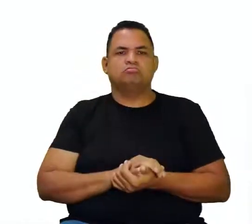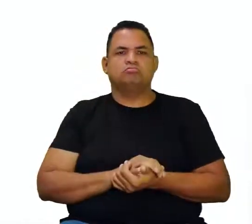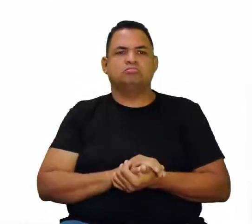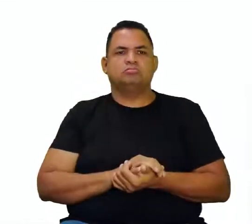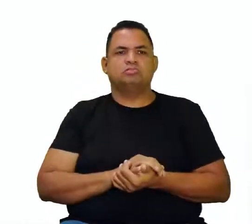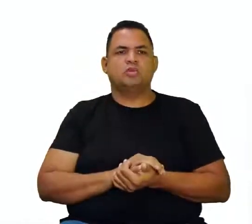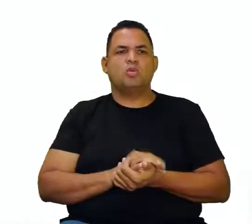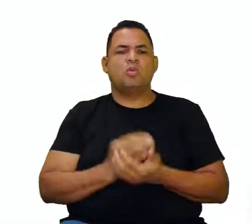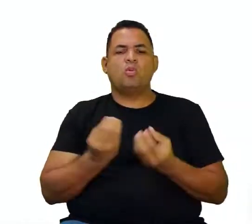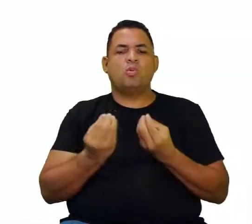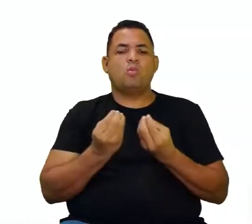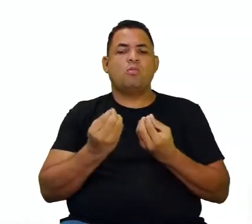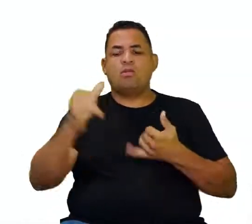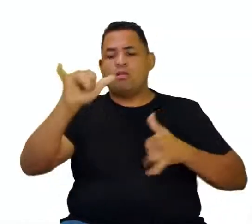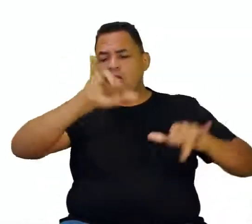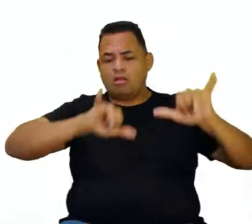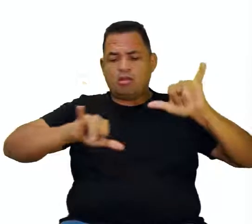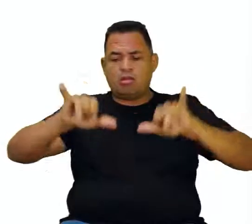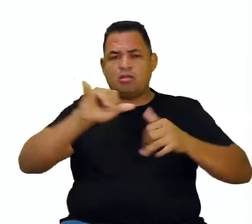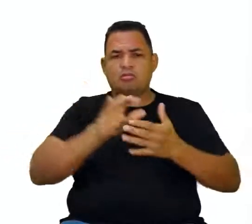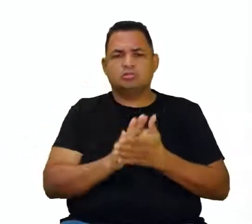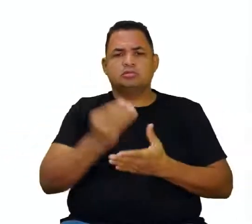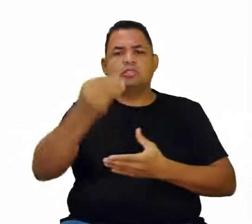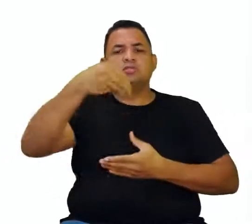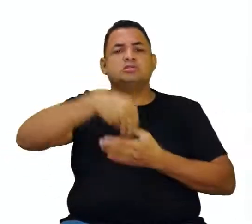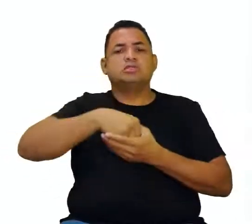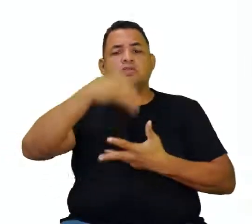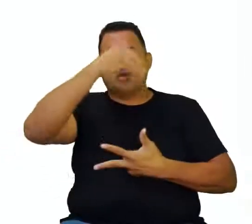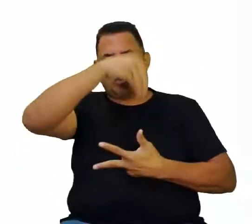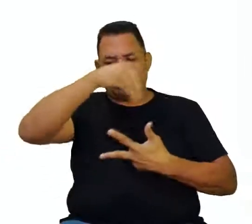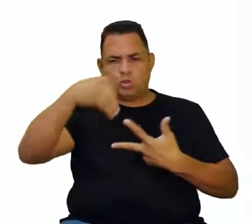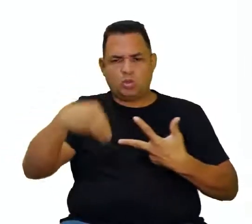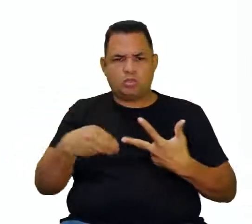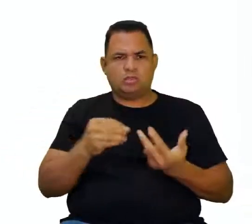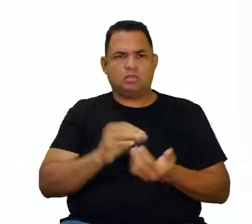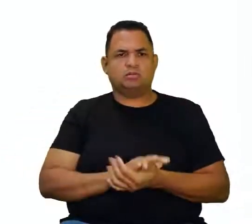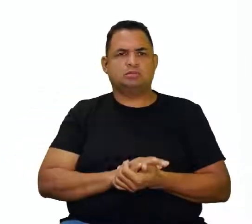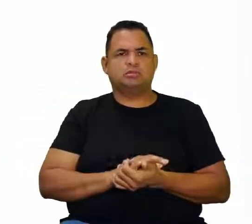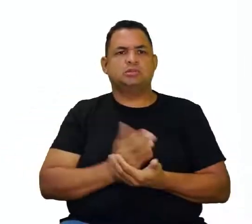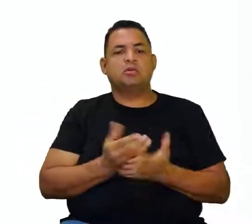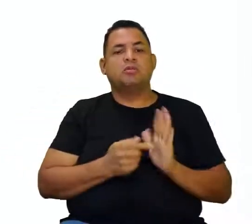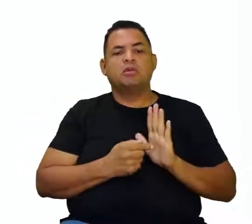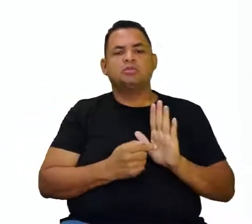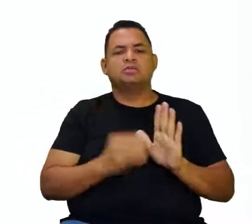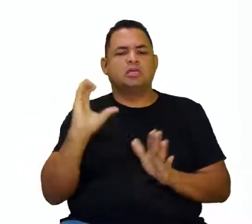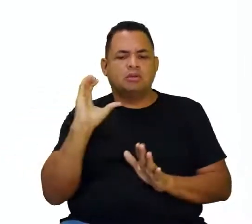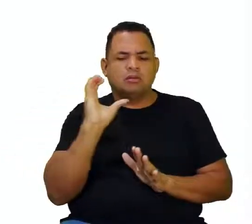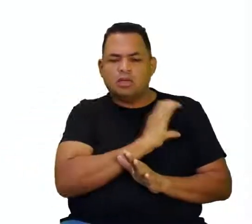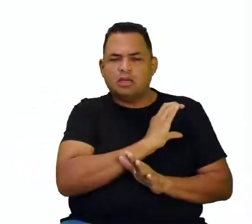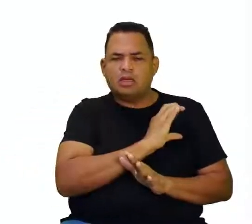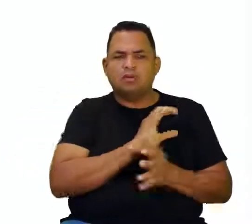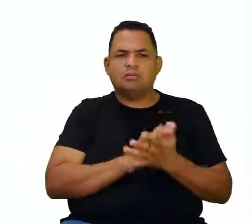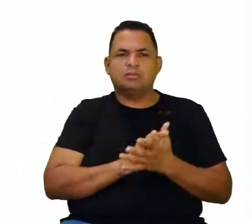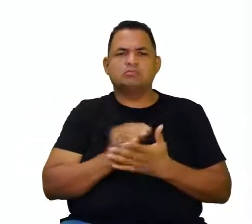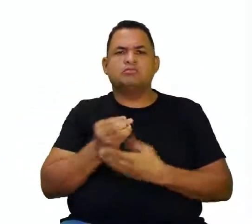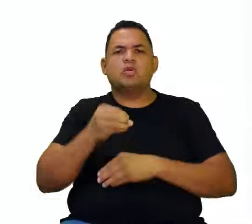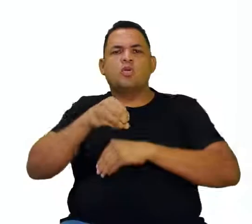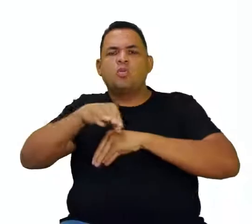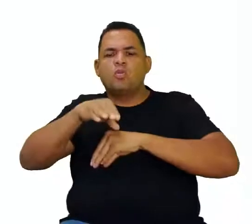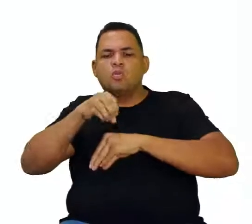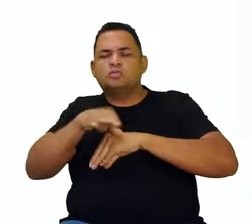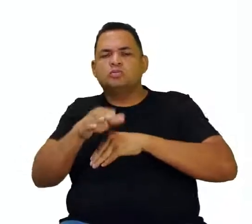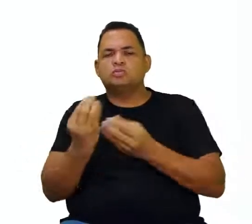que a química está presente no Enem? Aqui a gente vai trazer rapidamente algumas dicas